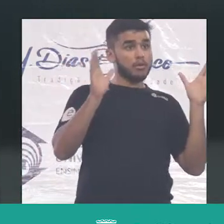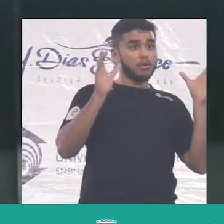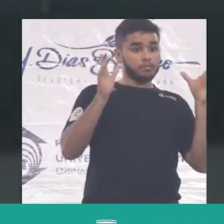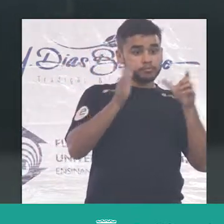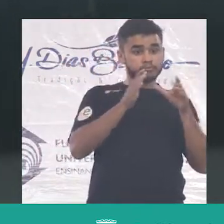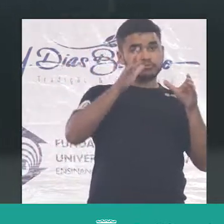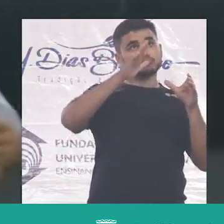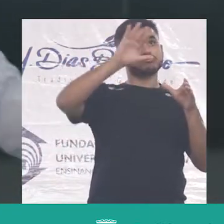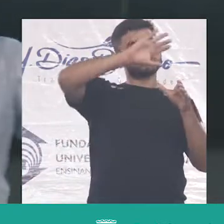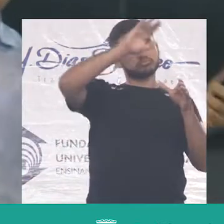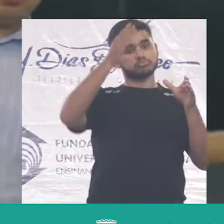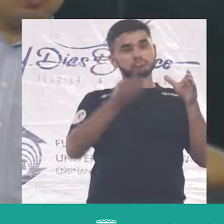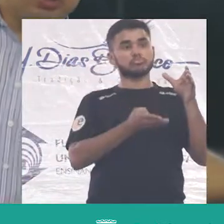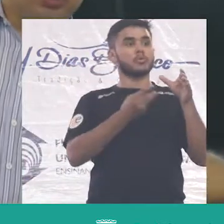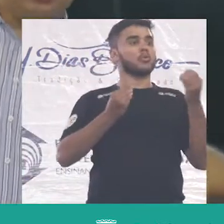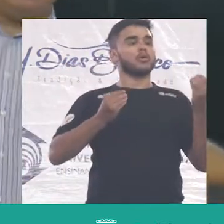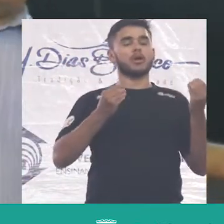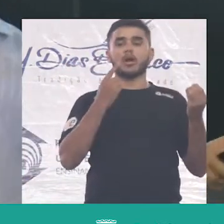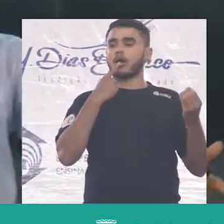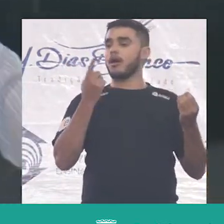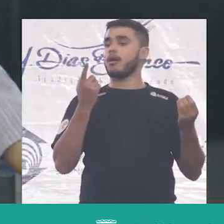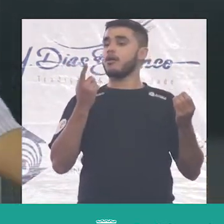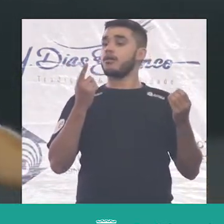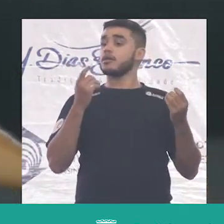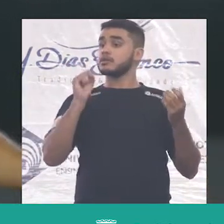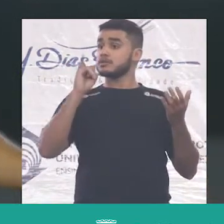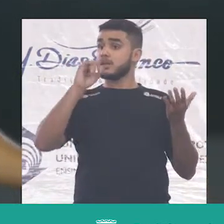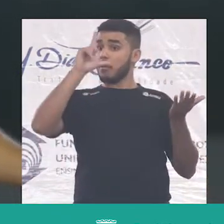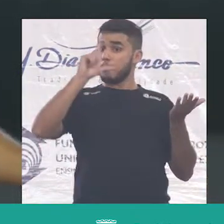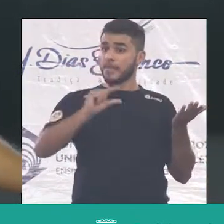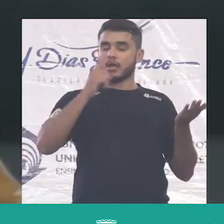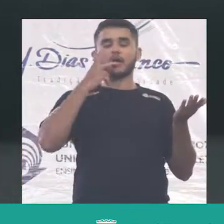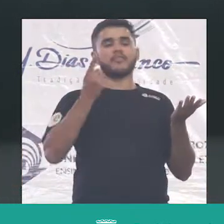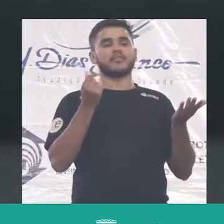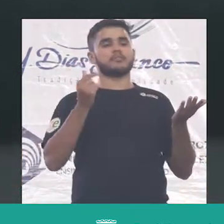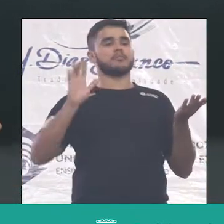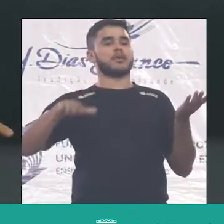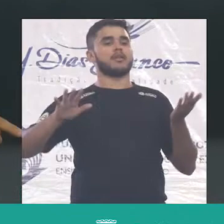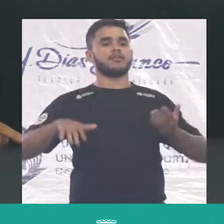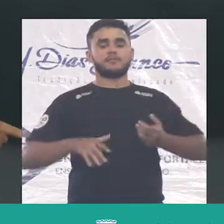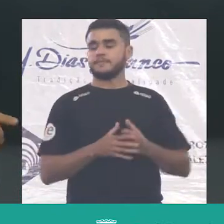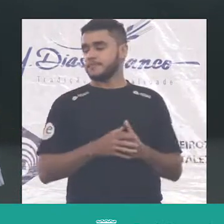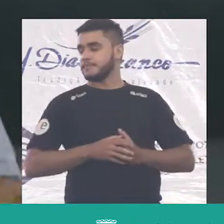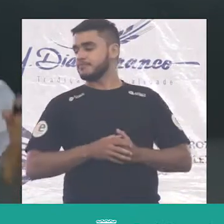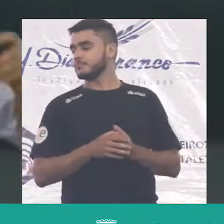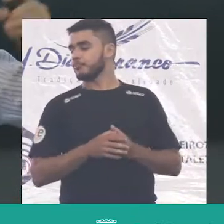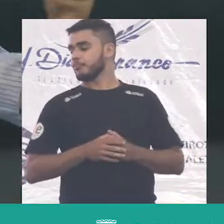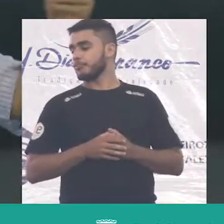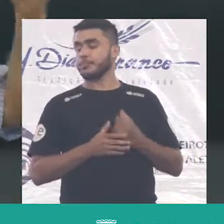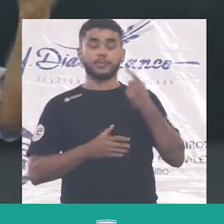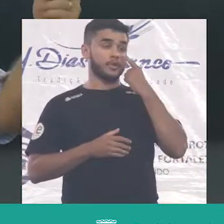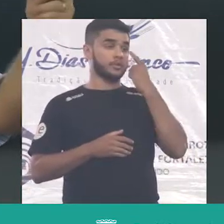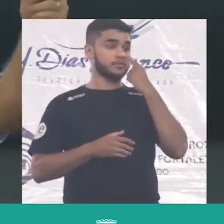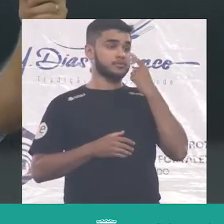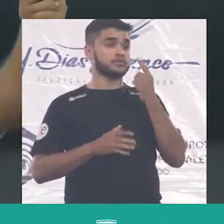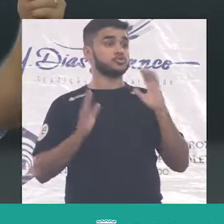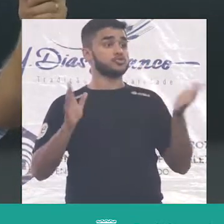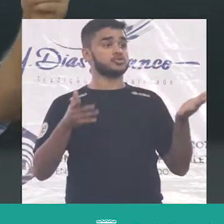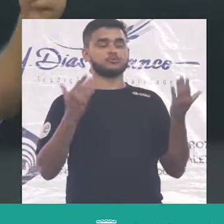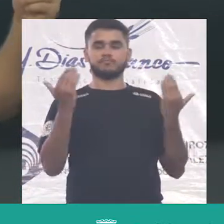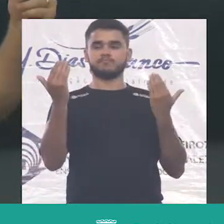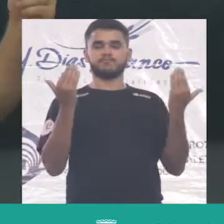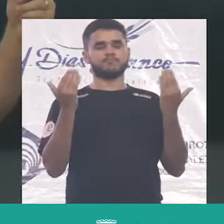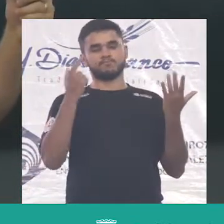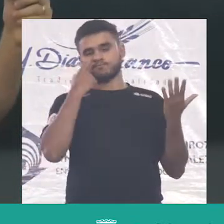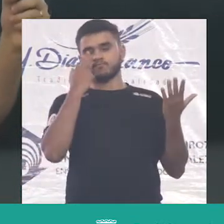a área, menos custo ela vai me dar para ser fabricada. Então eu vou comparar as duas áreas